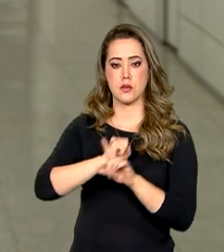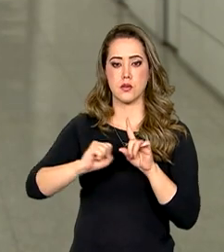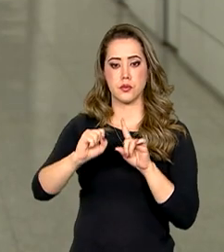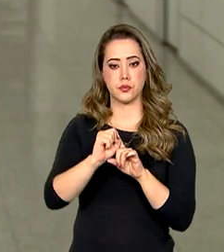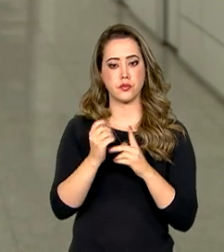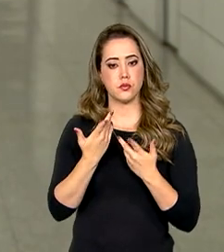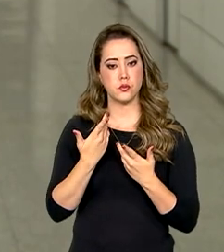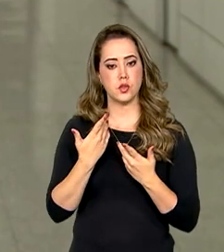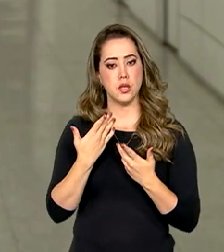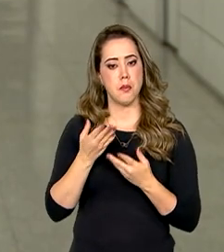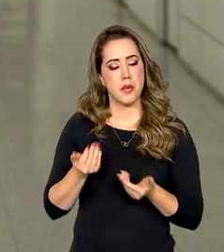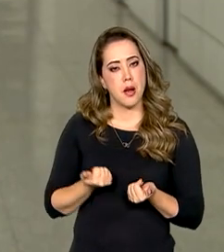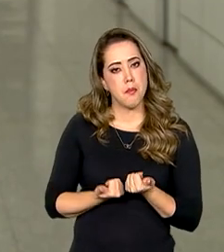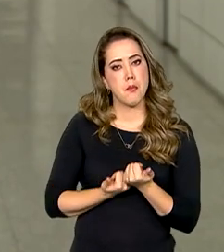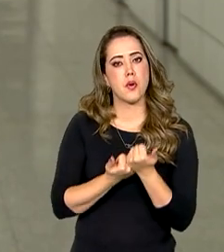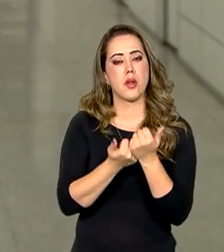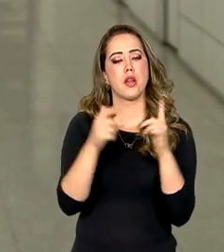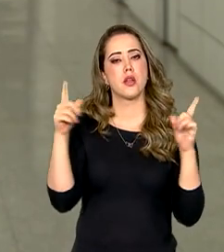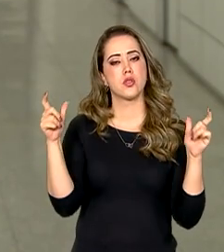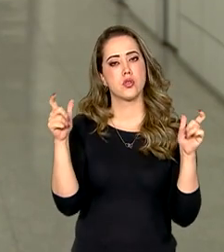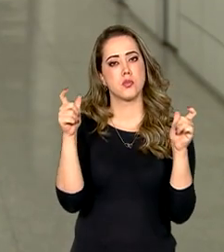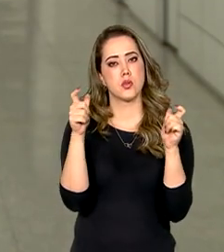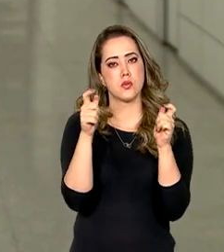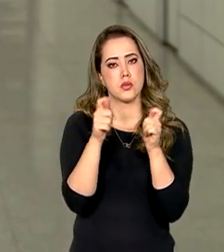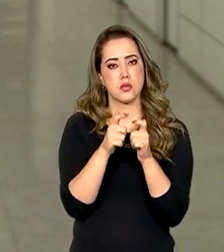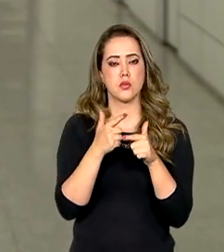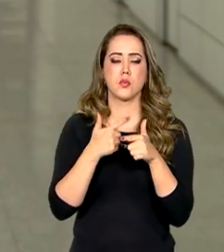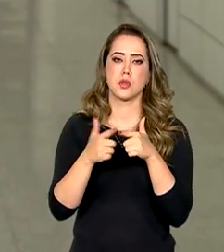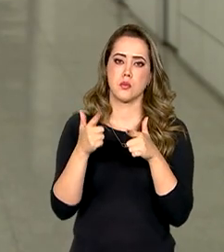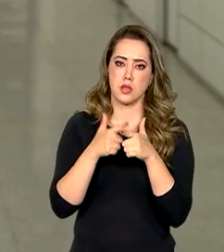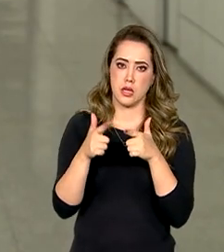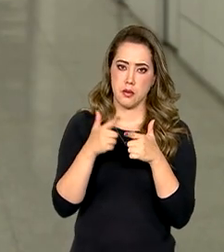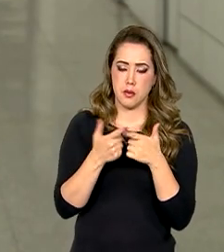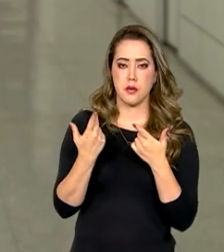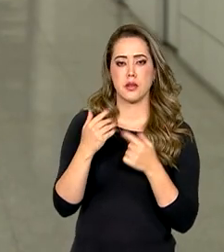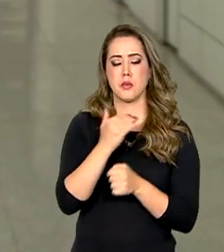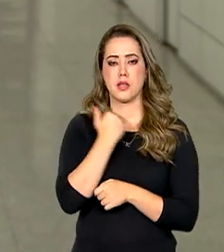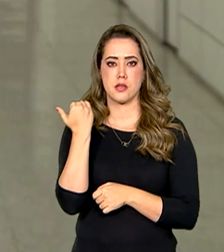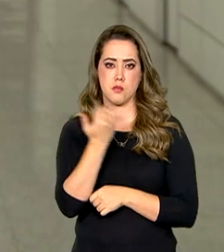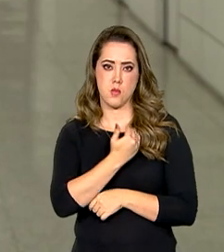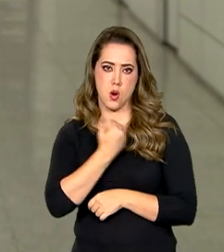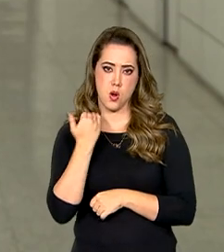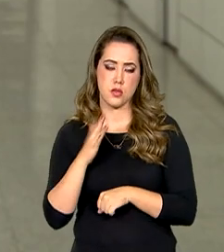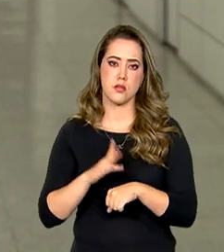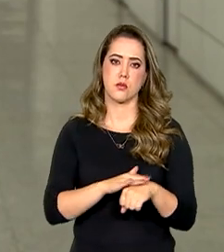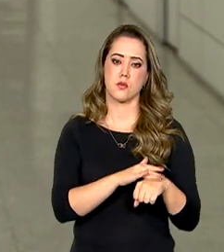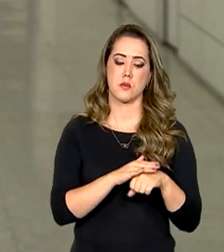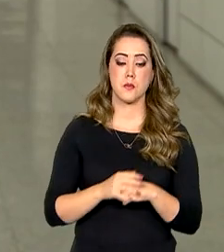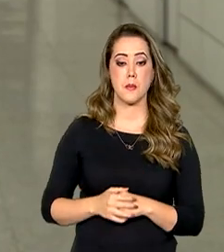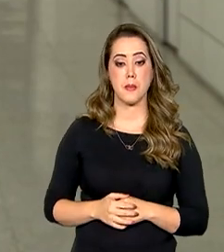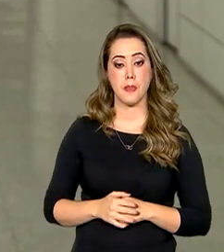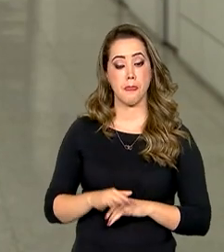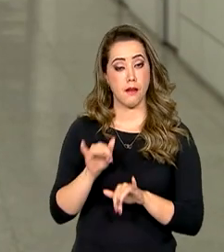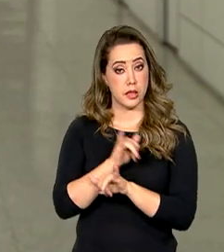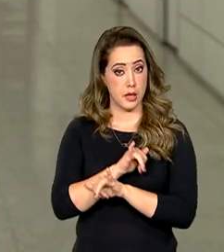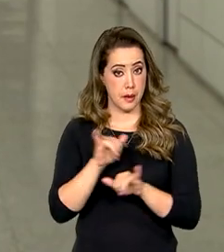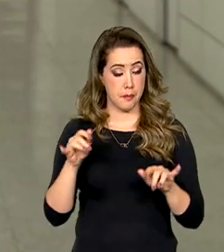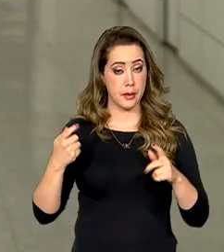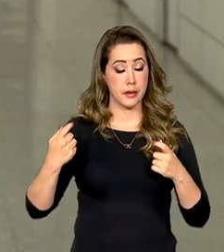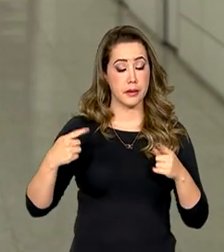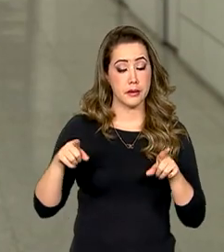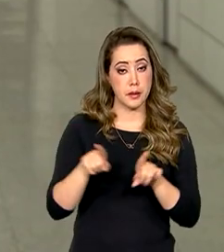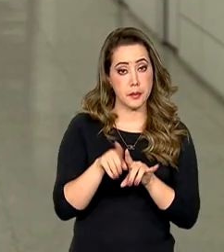sociedade para contribuir com a redução da incidência e da mortalidade pela doença. A campanha traz